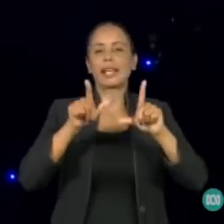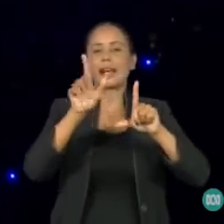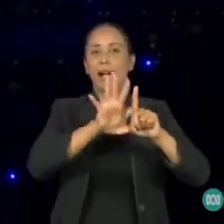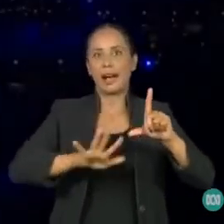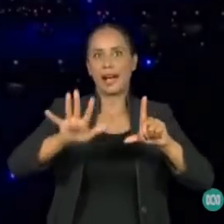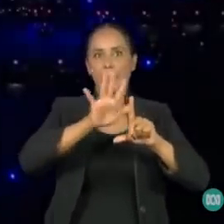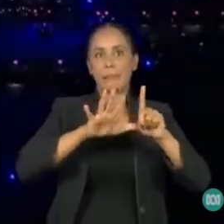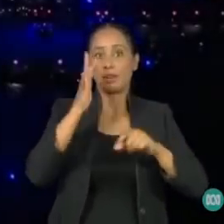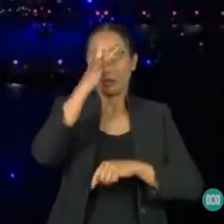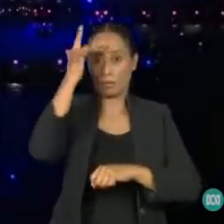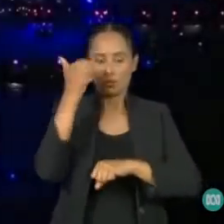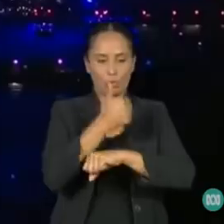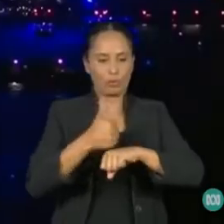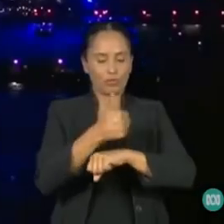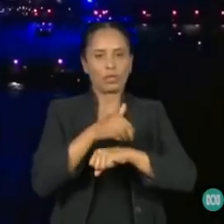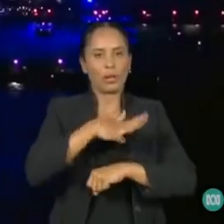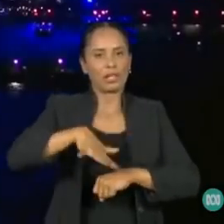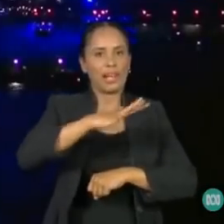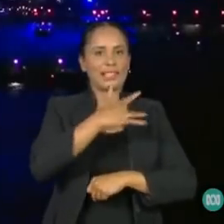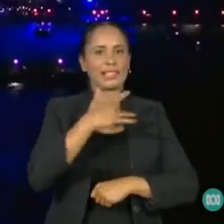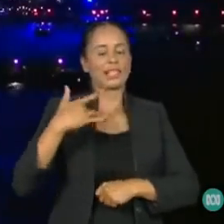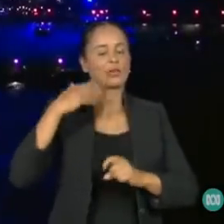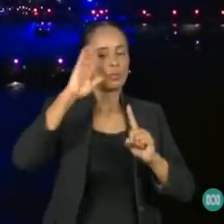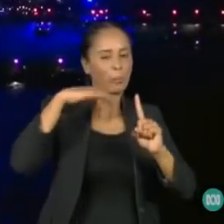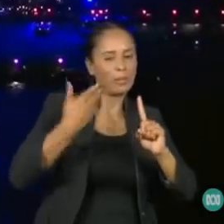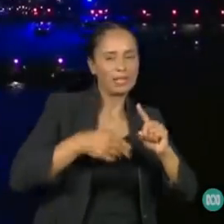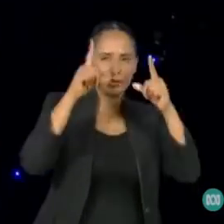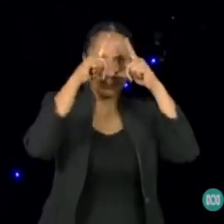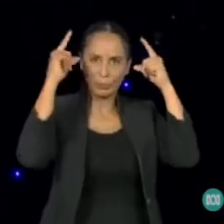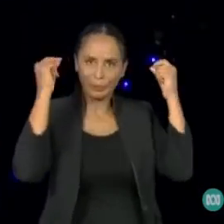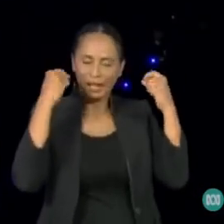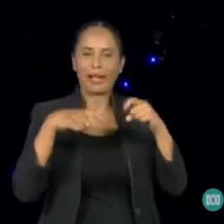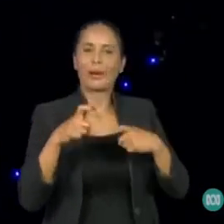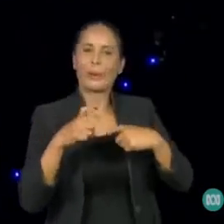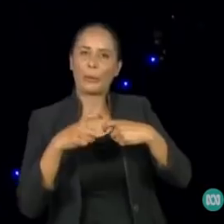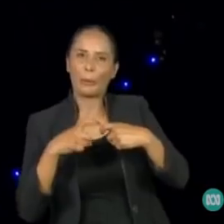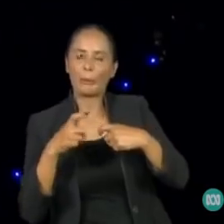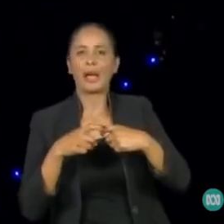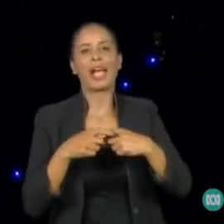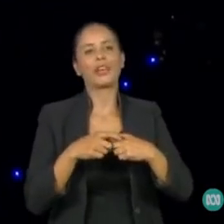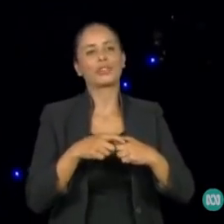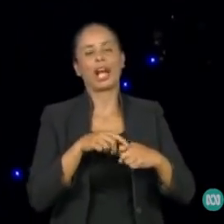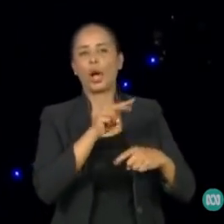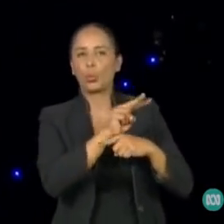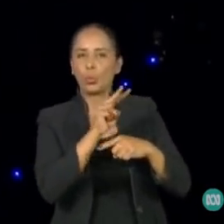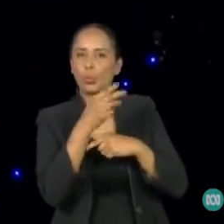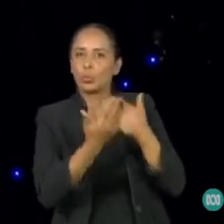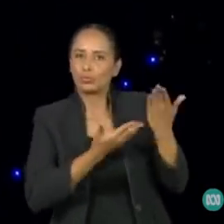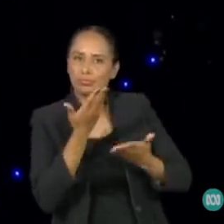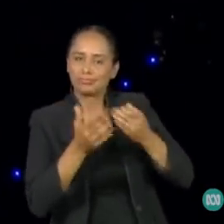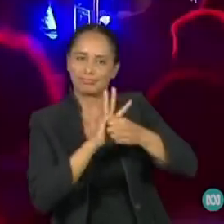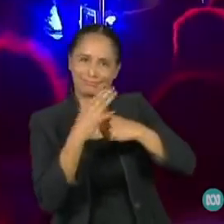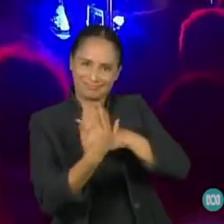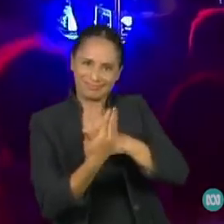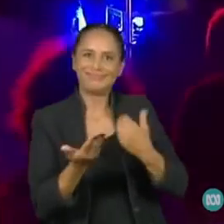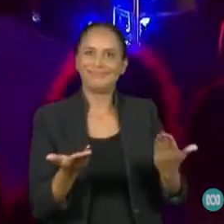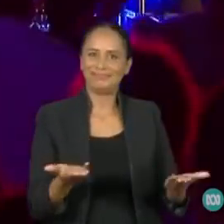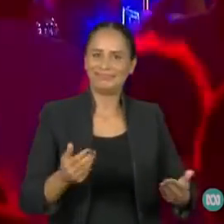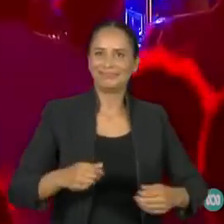num telão na Baía, numa homenagem a enfermeiros e médicos que estão na linha de frente no combate à